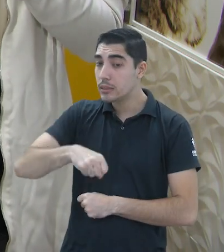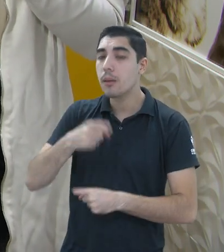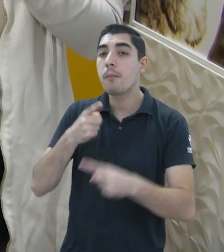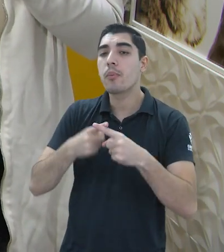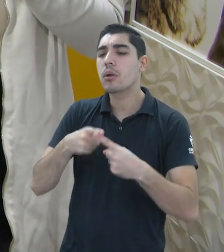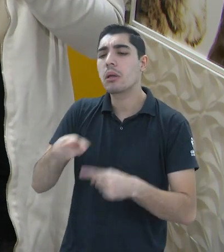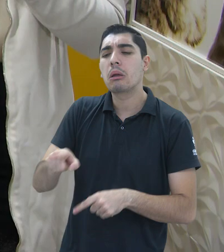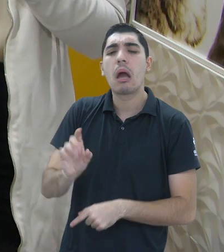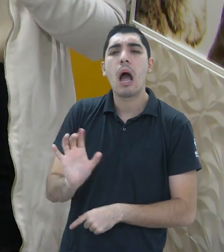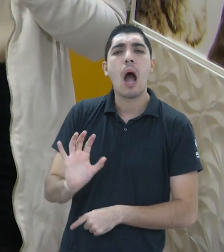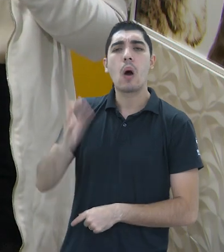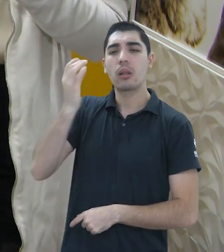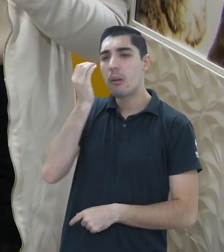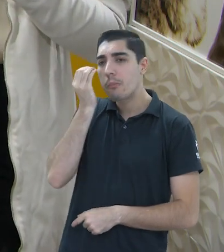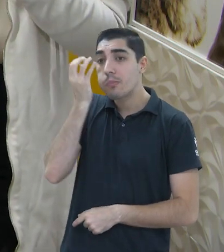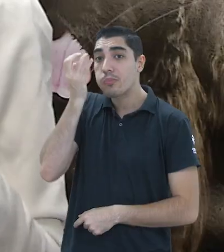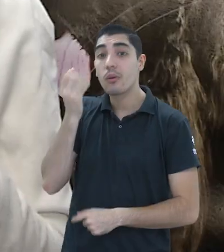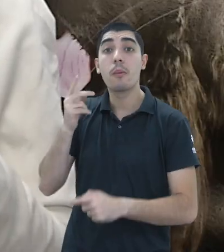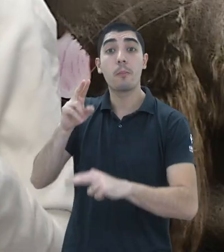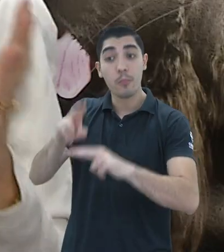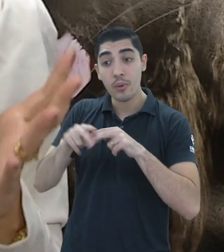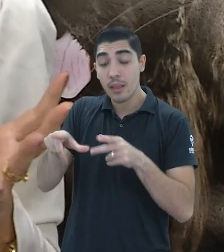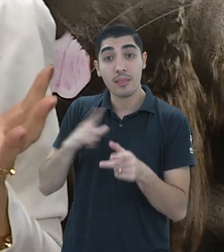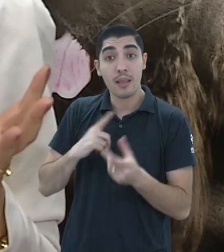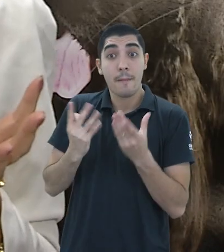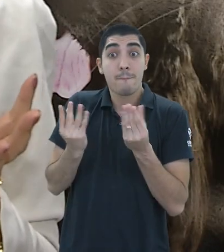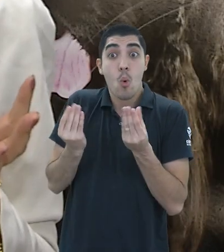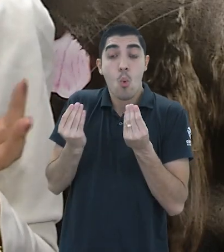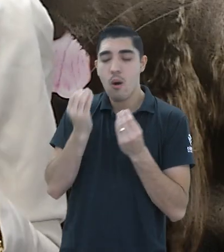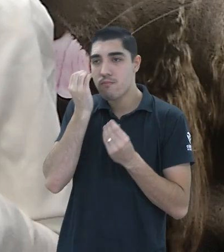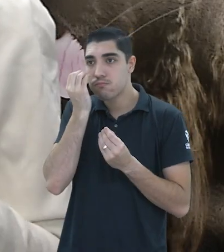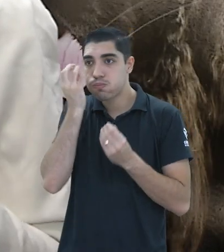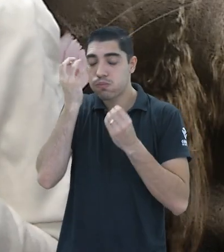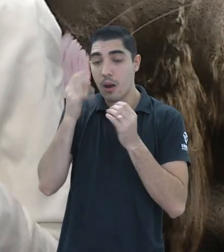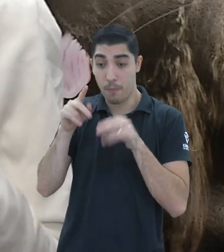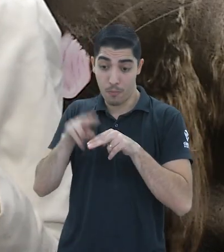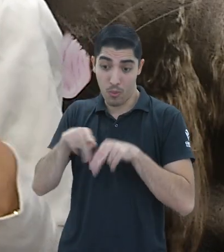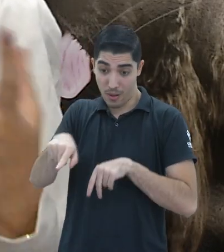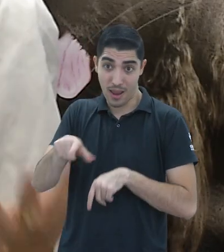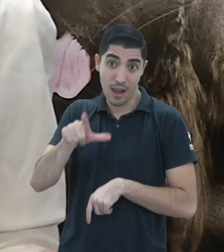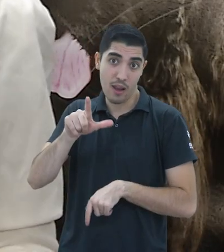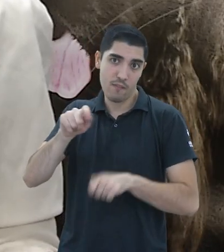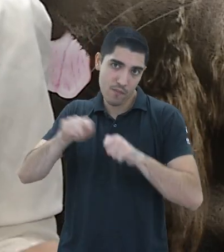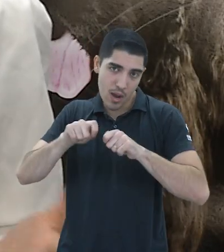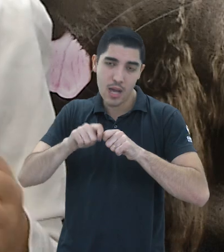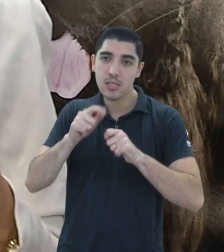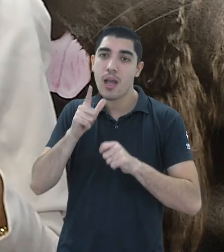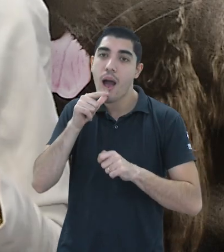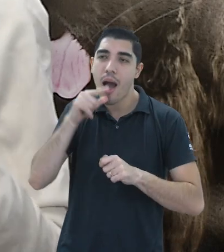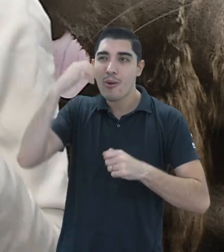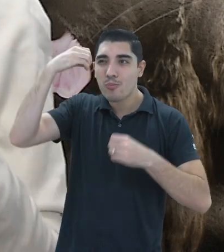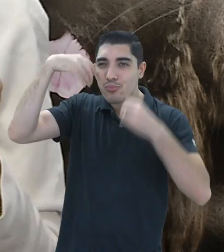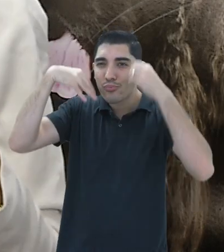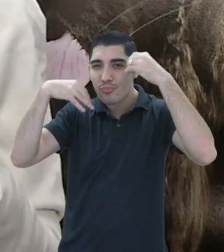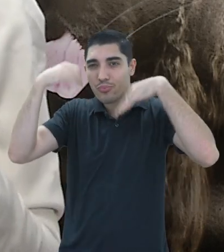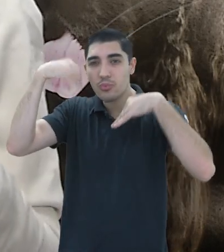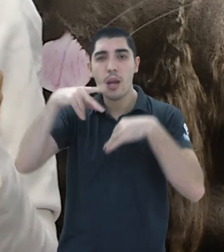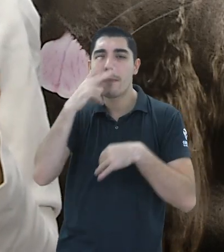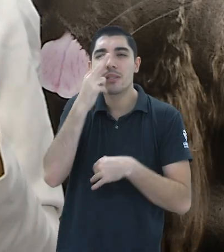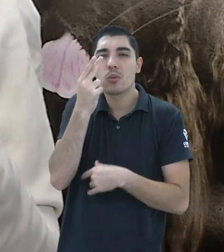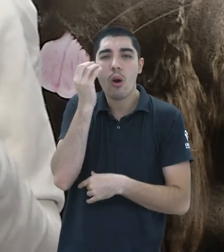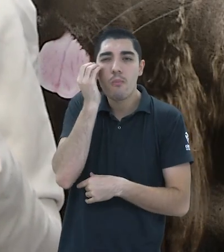é a função dessa glândula, né? Ela é função de produção de lágrima, então assim, ela é fundamental no olho. E quando ela sai, é